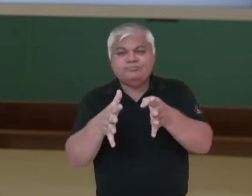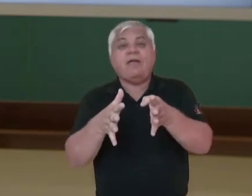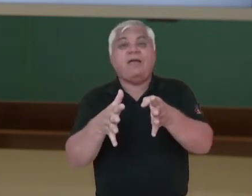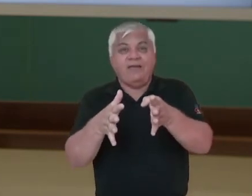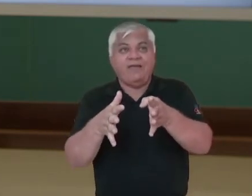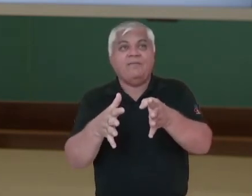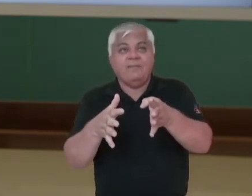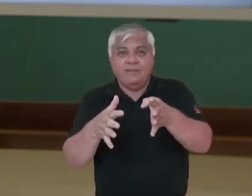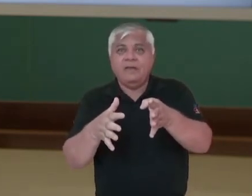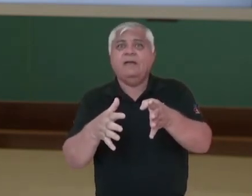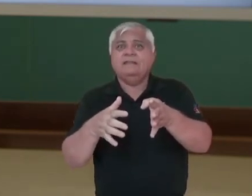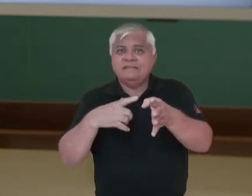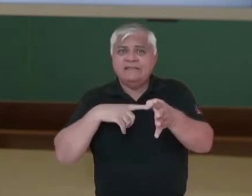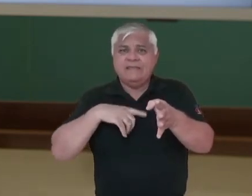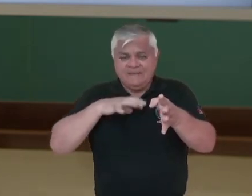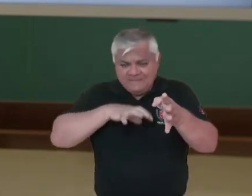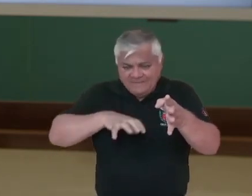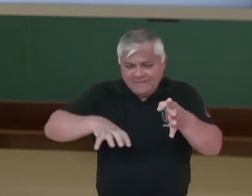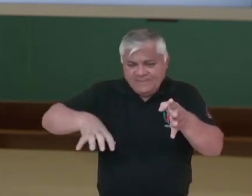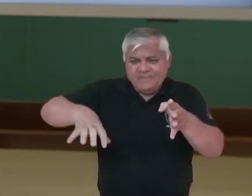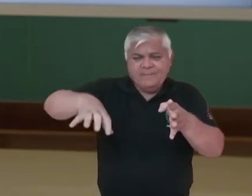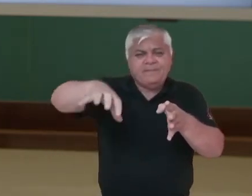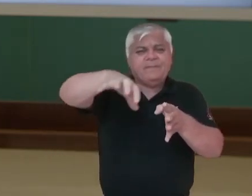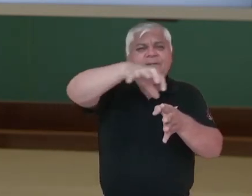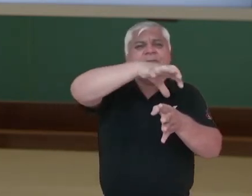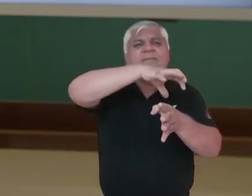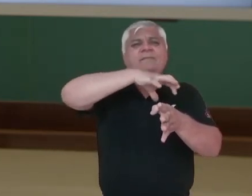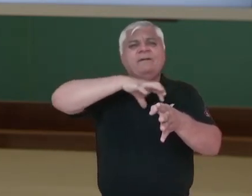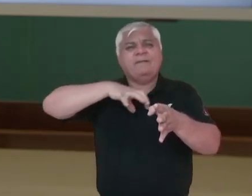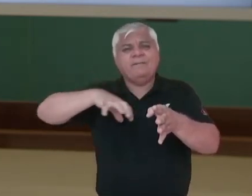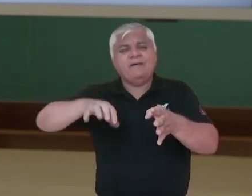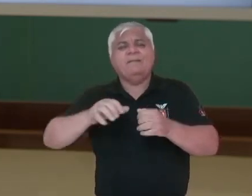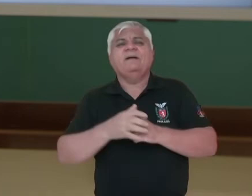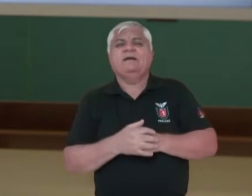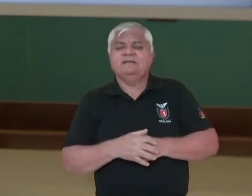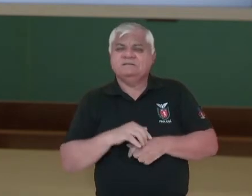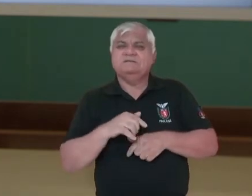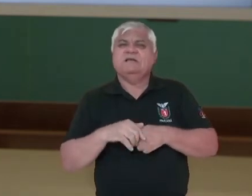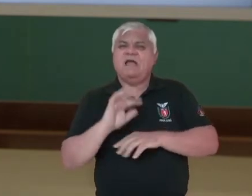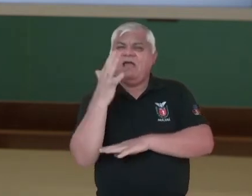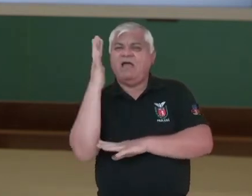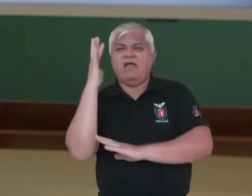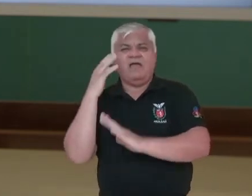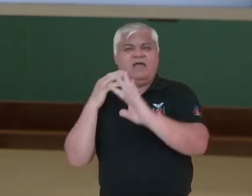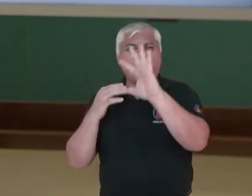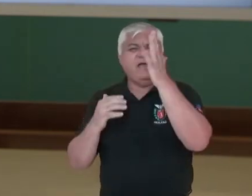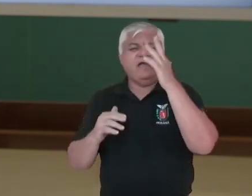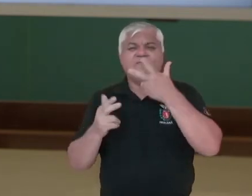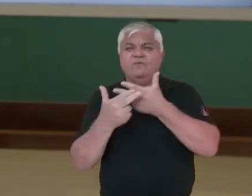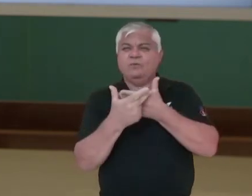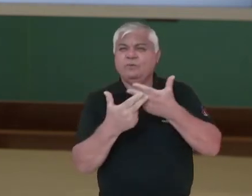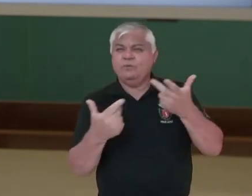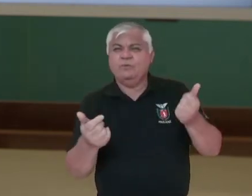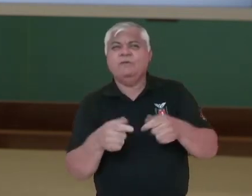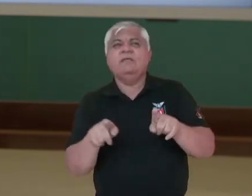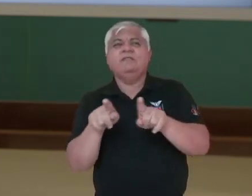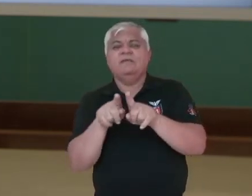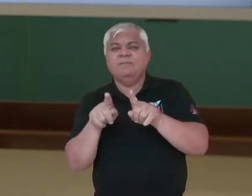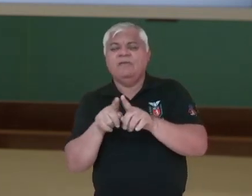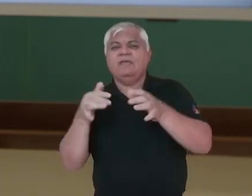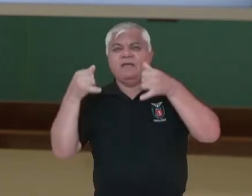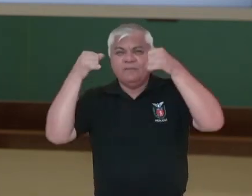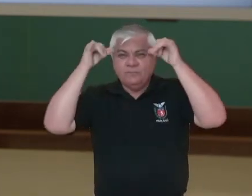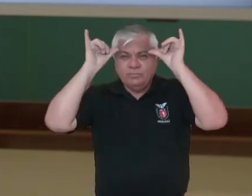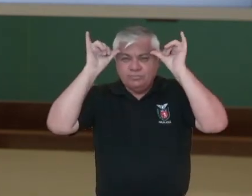se estende aqui longe por terras espanholas, né? Fora isso, nós vamos ter a pecuária, nós vamos ter